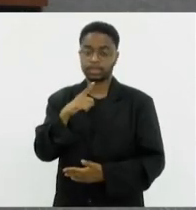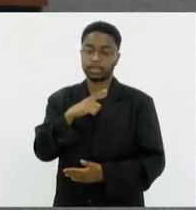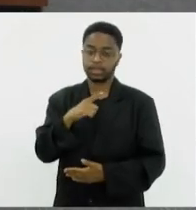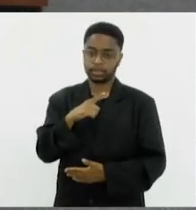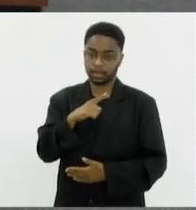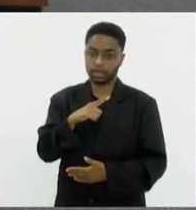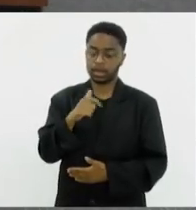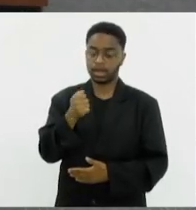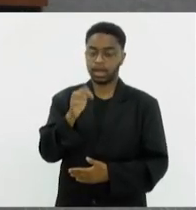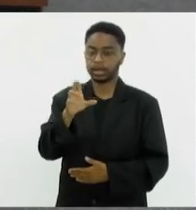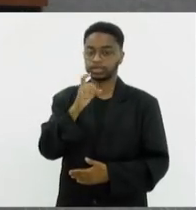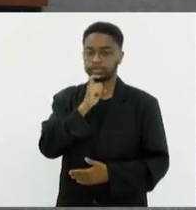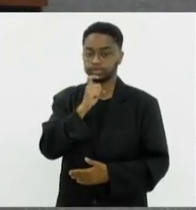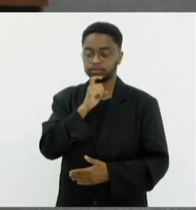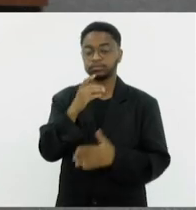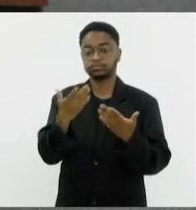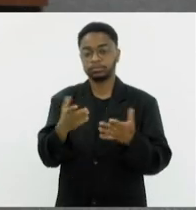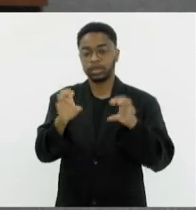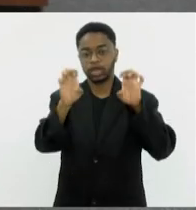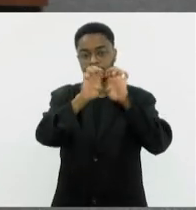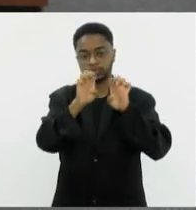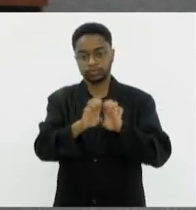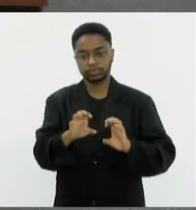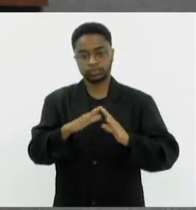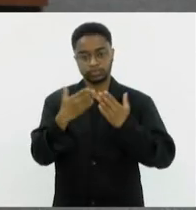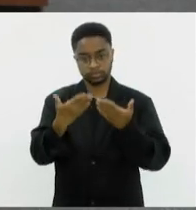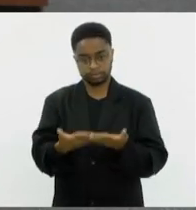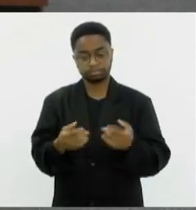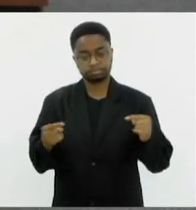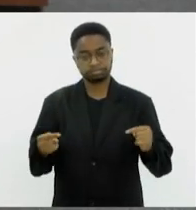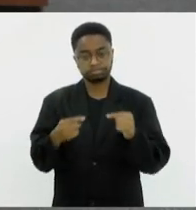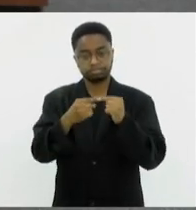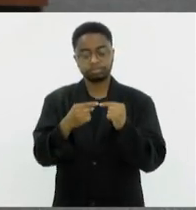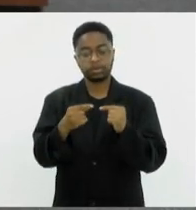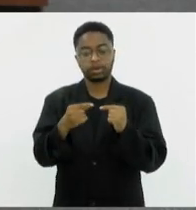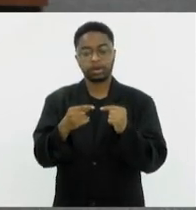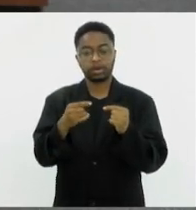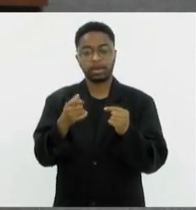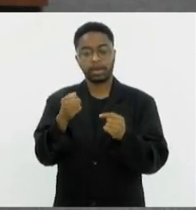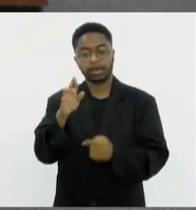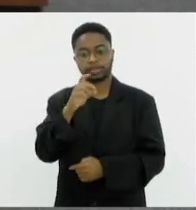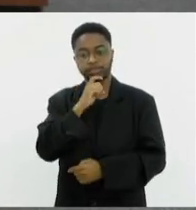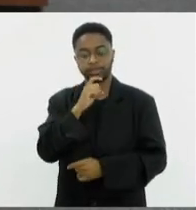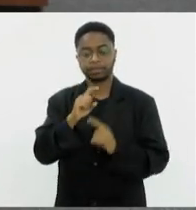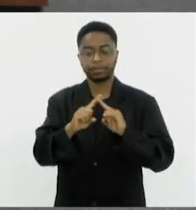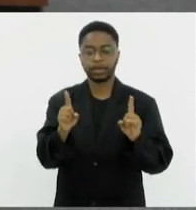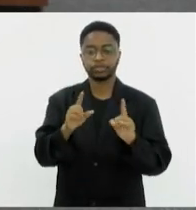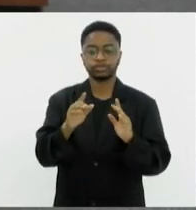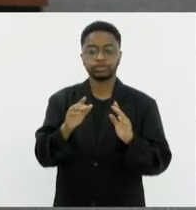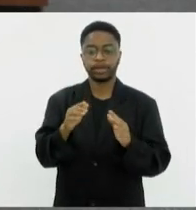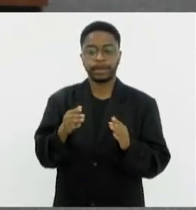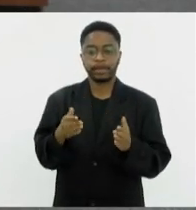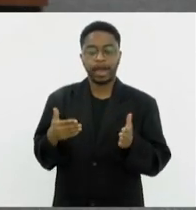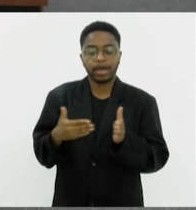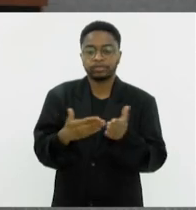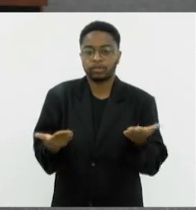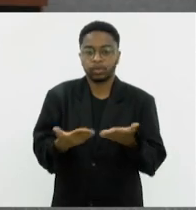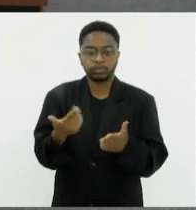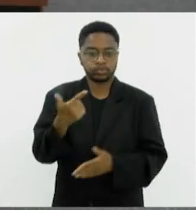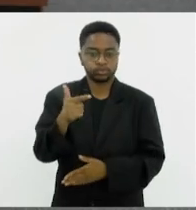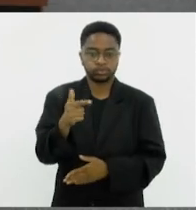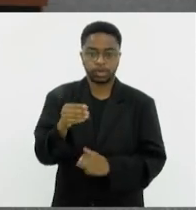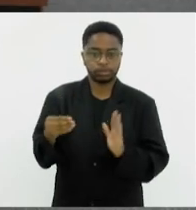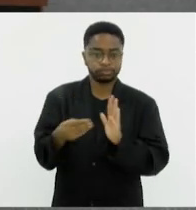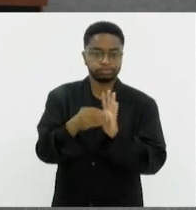ar-condicionado, então toda a estrutura da escola é para ser climatizada e a escola sofre permanentemente com